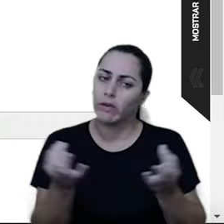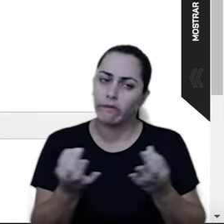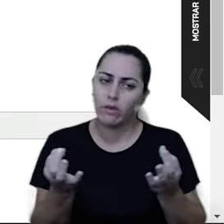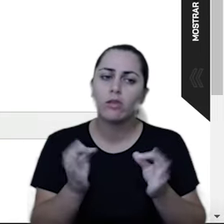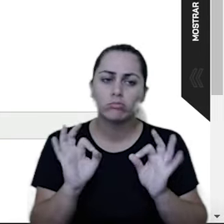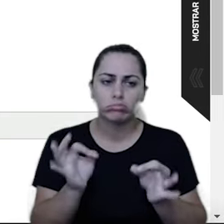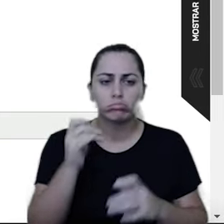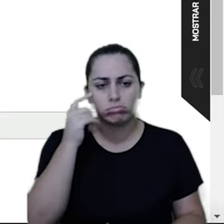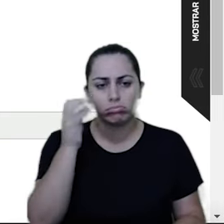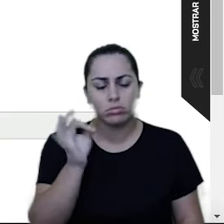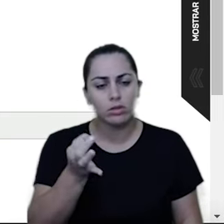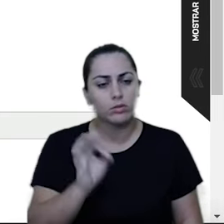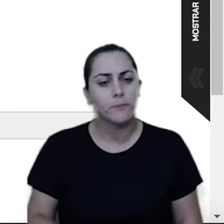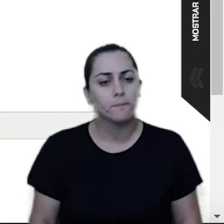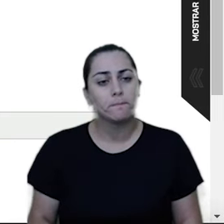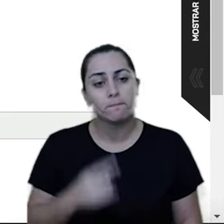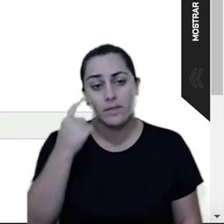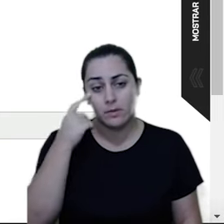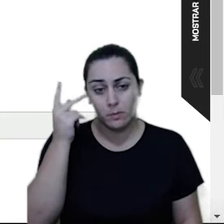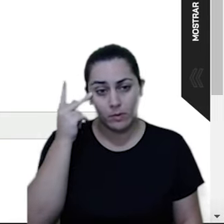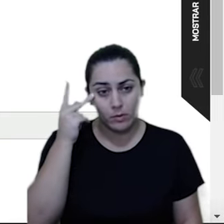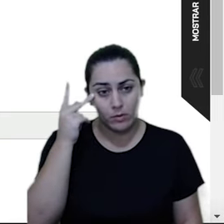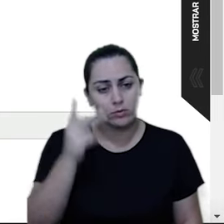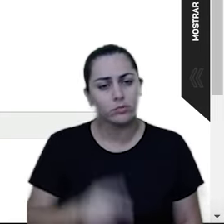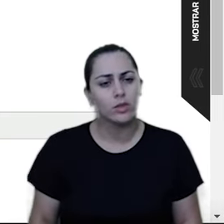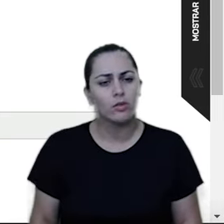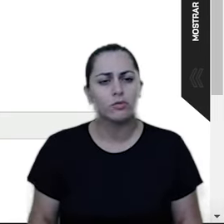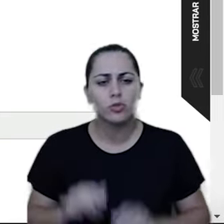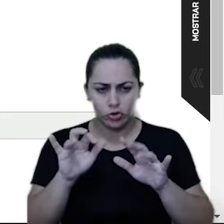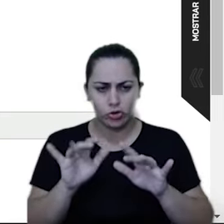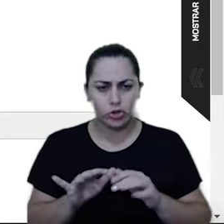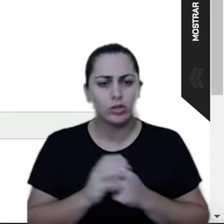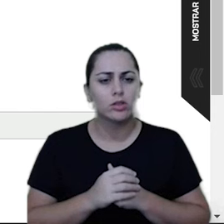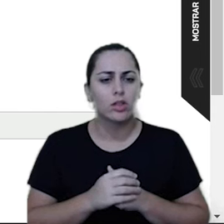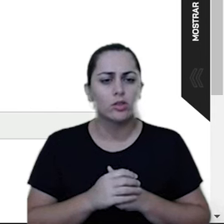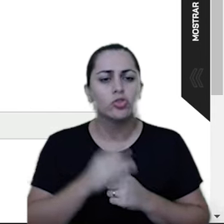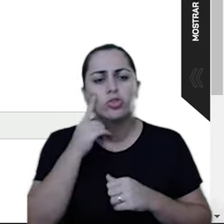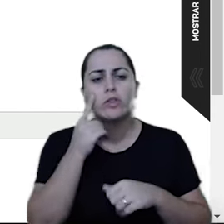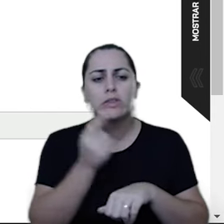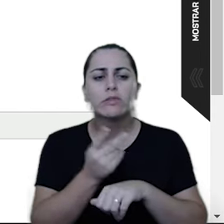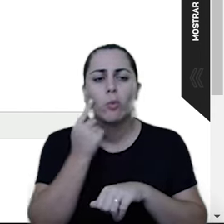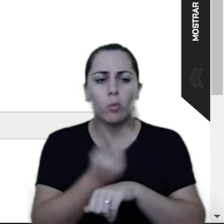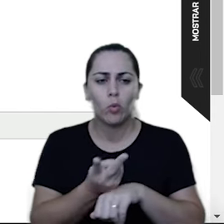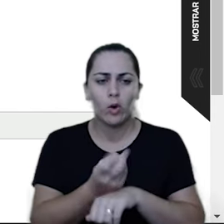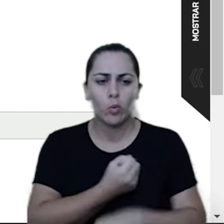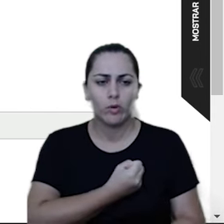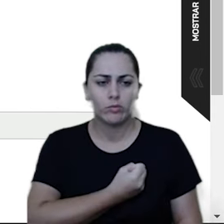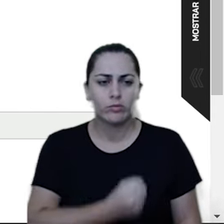perfeito esse pensamento eu vou pegar aqui ó São Paulo eu vou digitar aqui código do produto deixa eu ver se aparece para